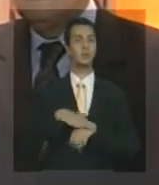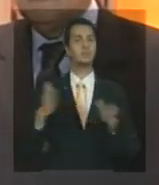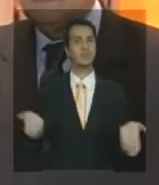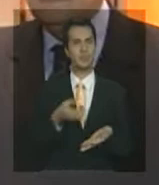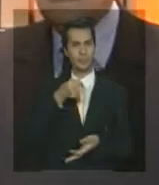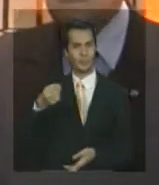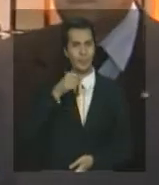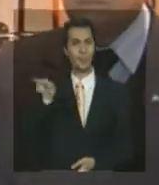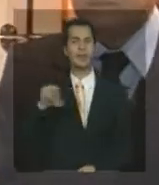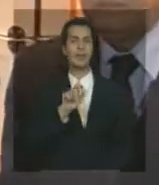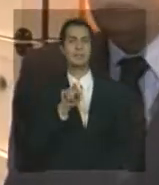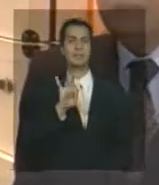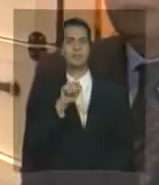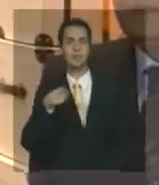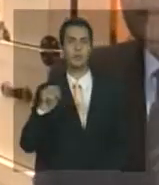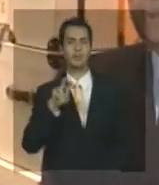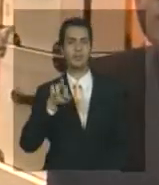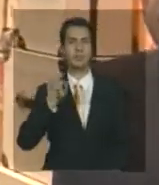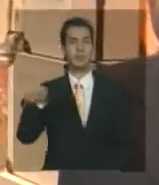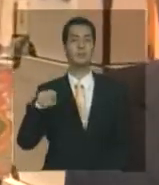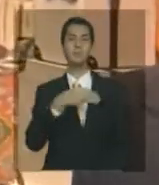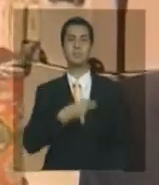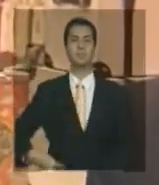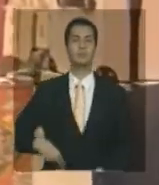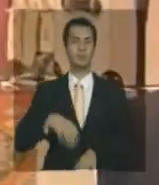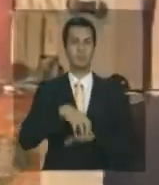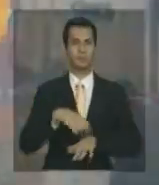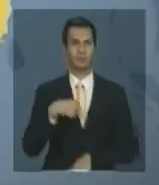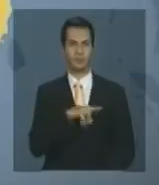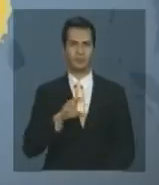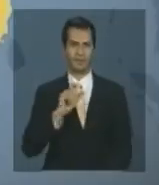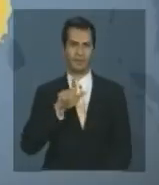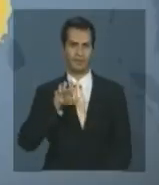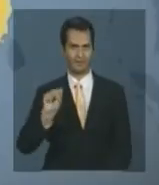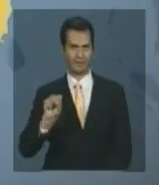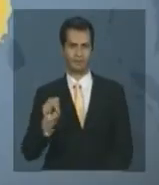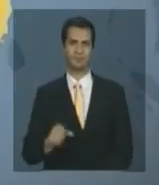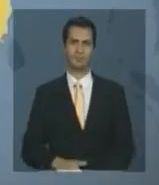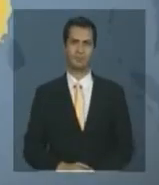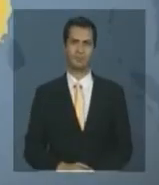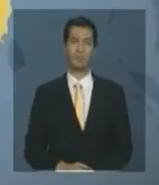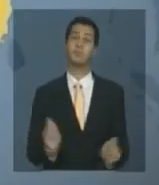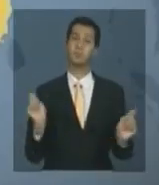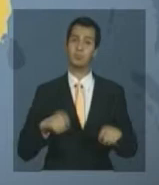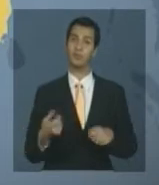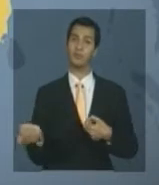do Turismo. Carla Batia, de Nova Delhi, para a NBR. Podemos voltar